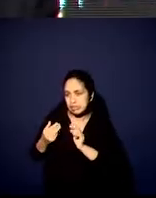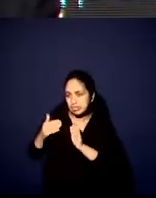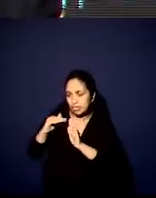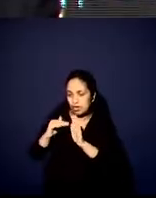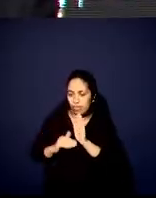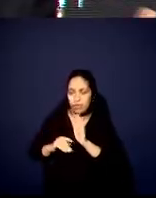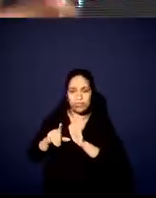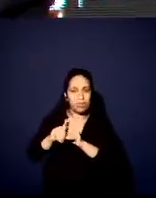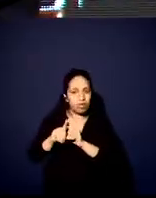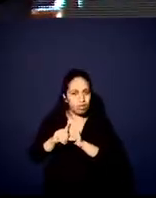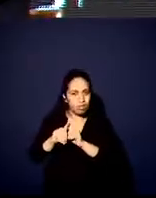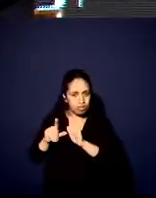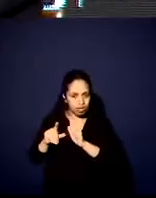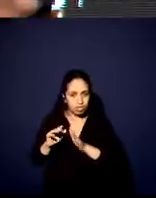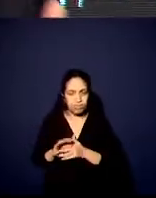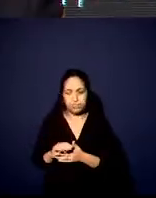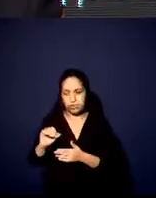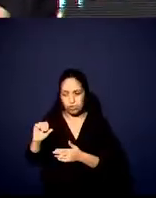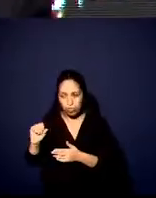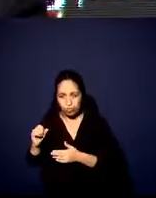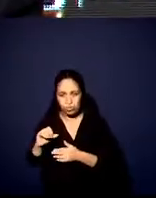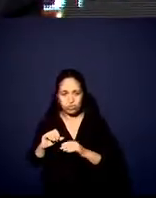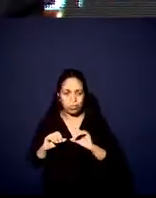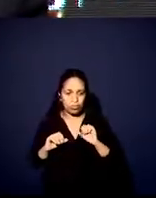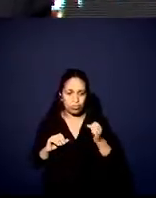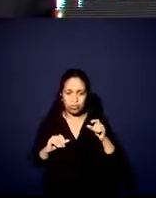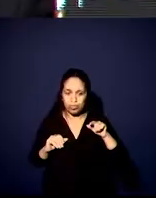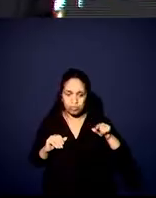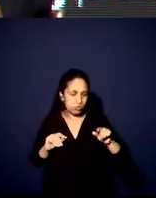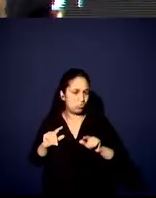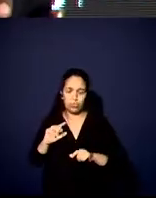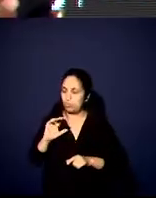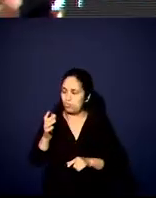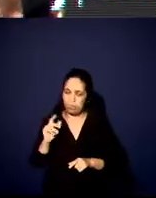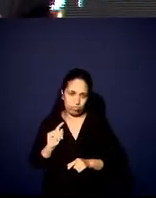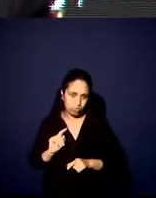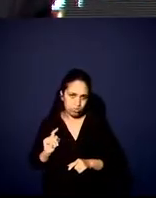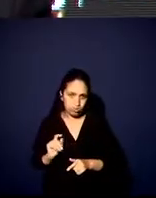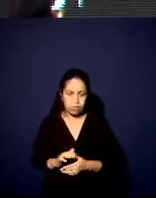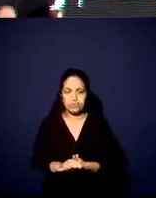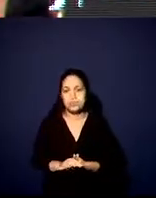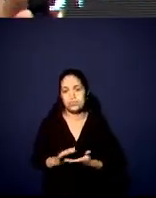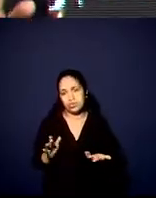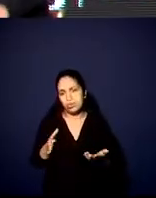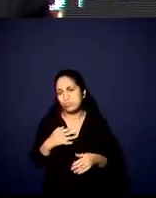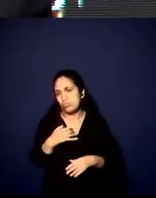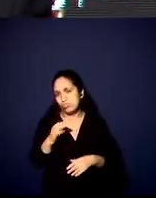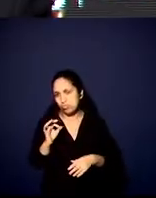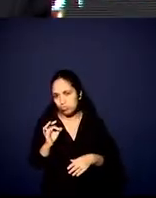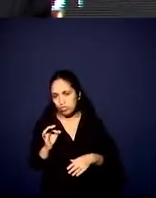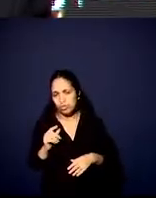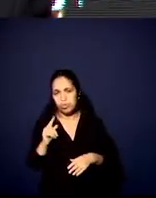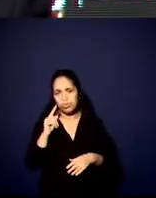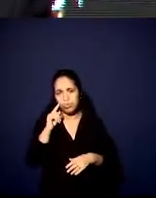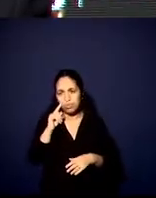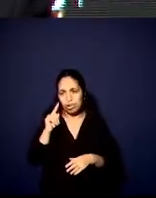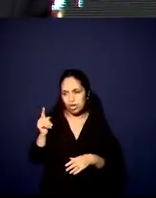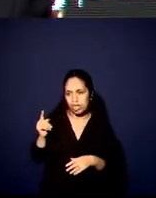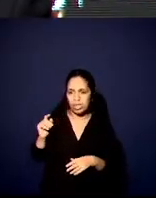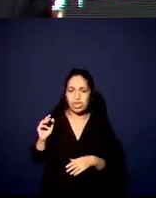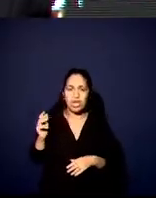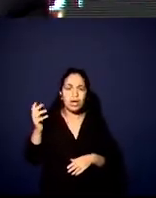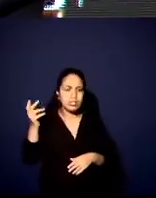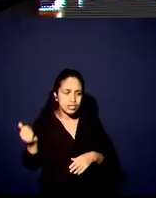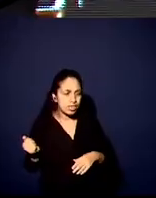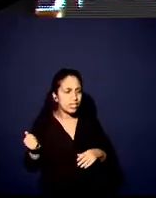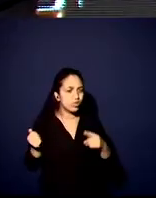tanto oito quanto 8 mil não aconteça porque de uma certa forma toda decisão de empate a favor da